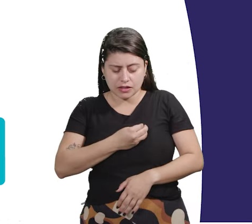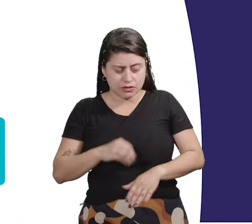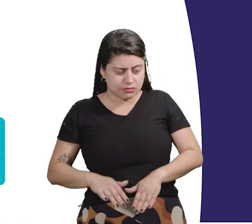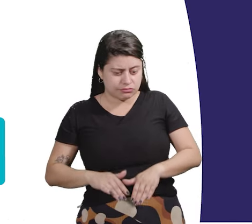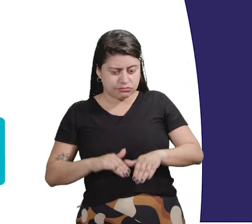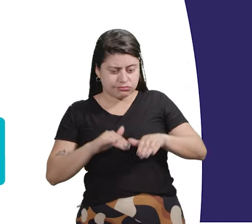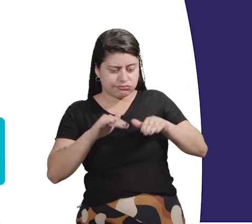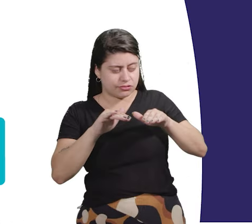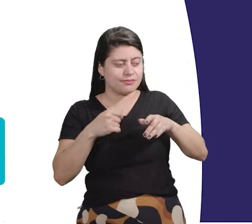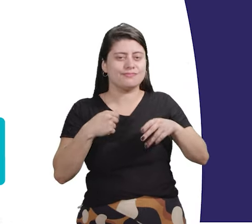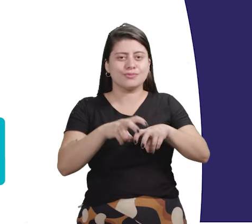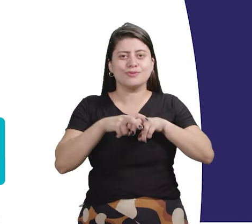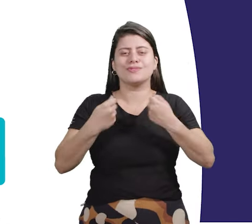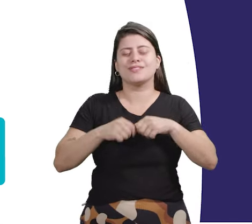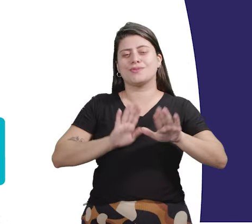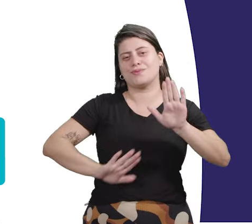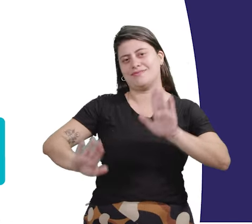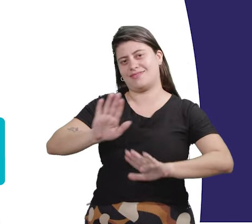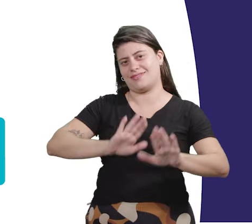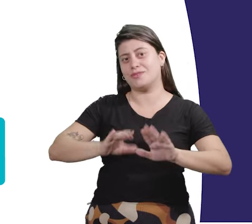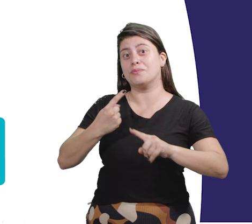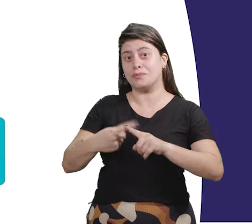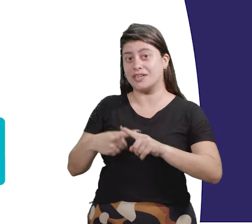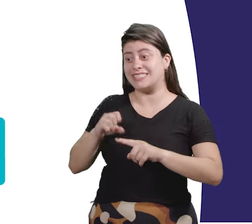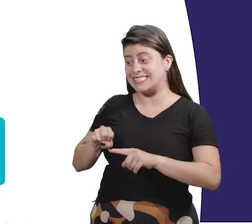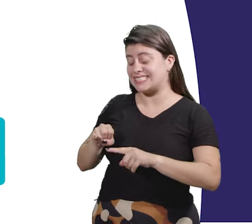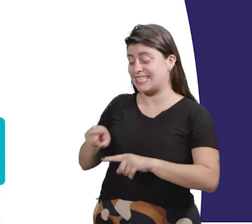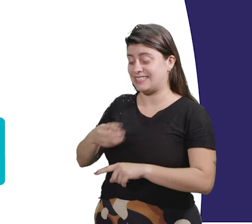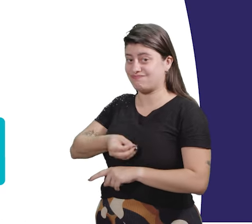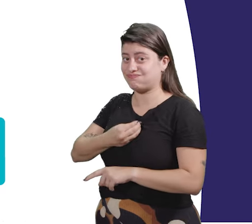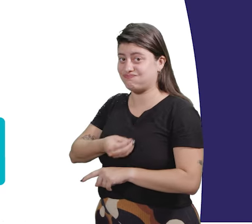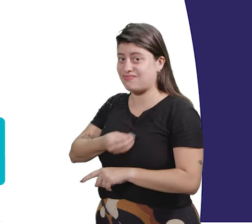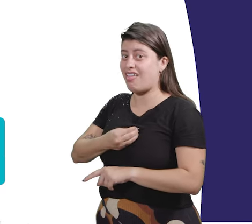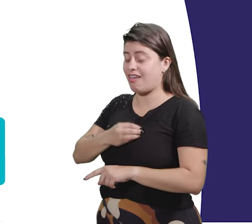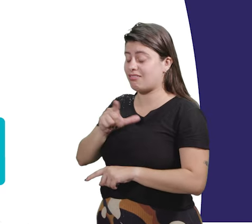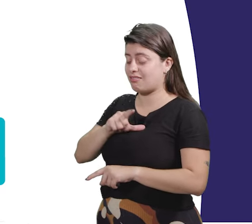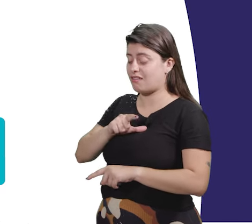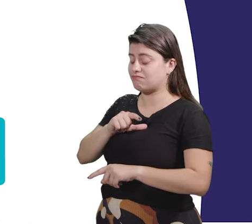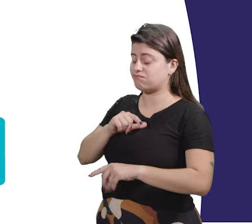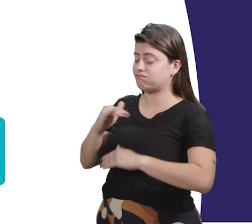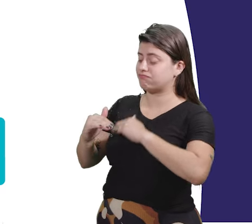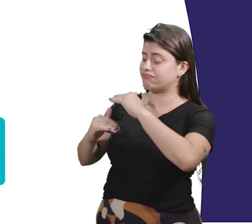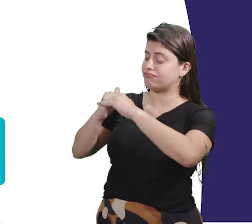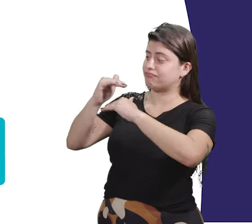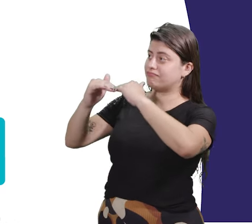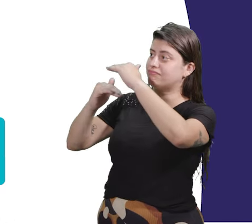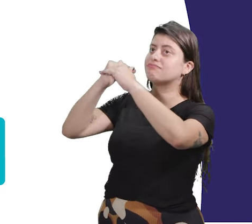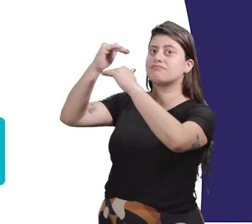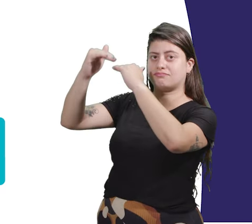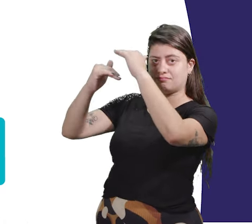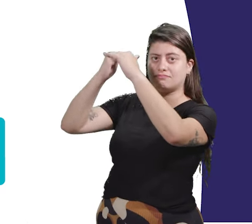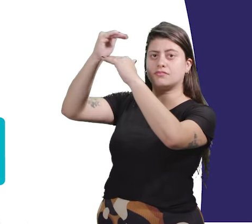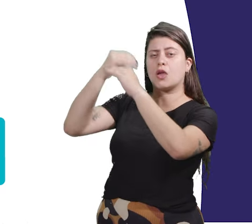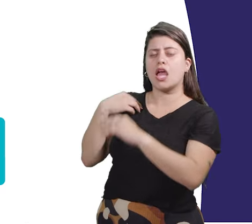processo de desenvolvimento ao longo da história daquela pessoa e como ela será, né, na sua fase